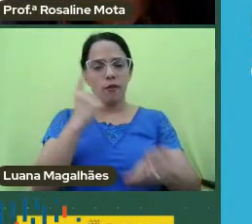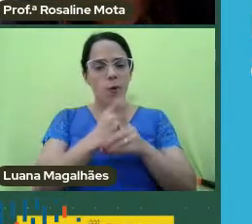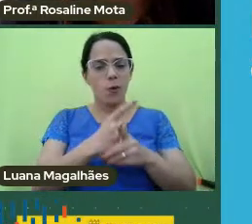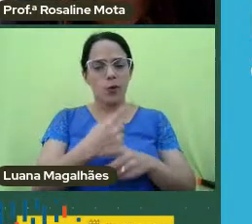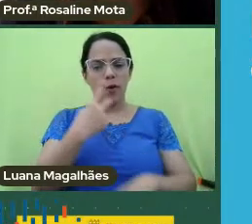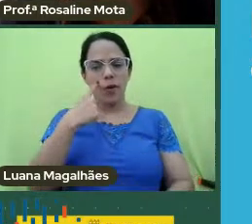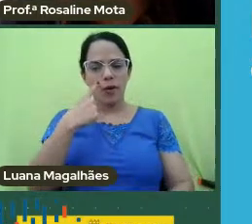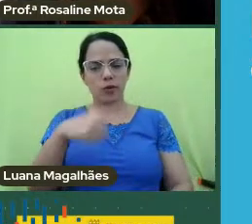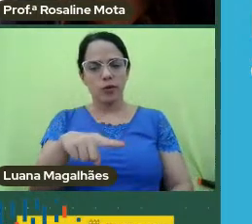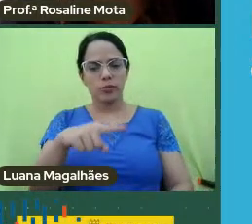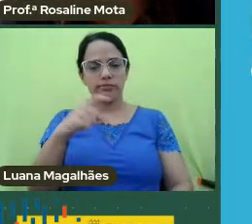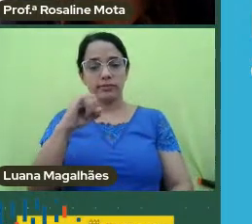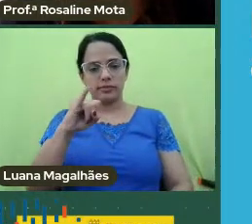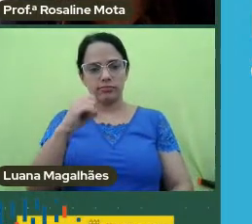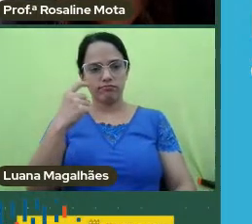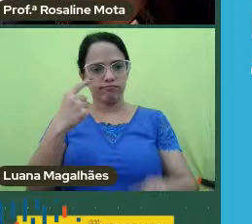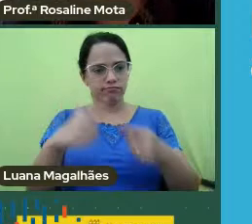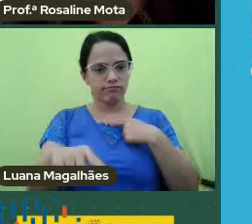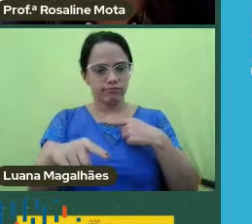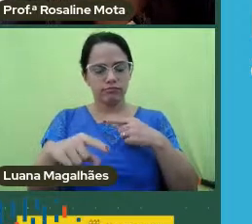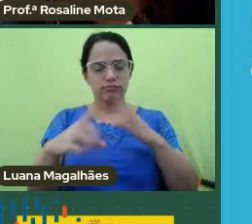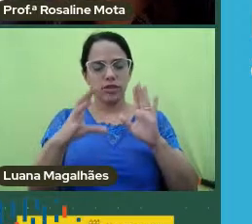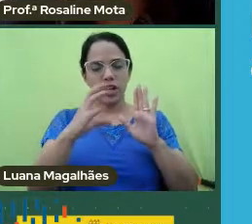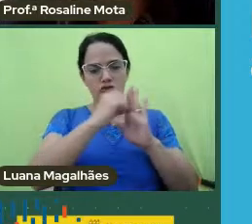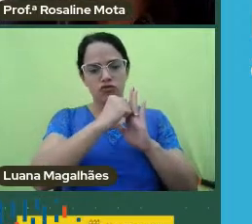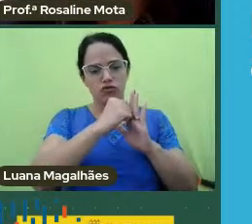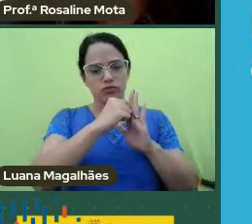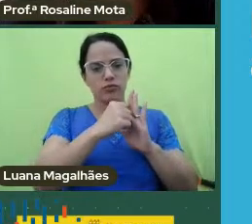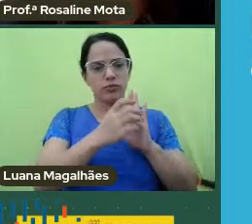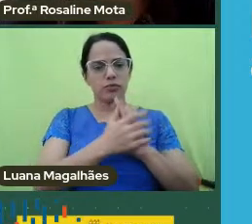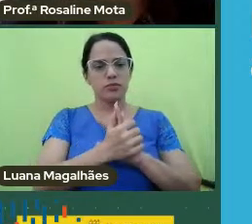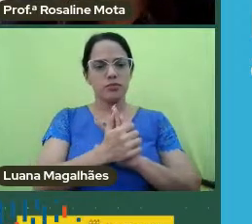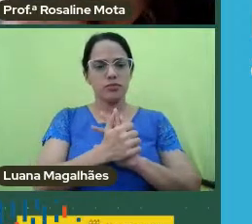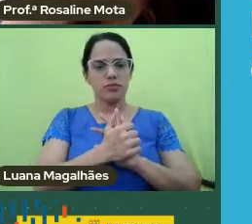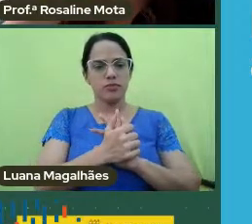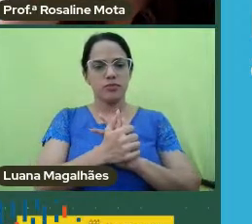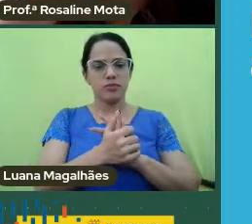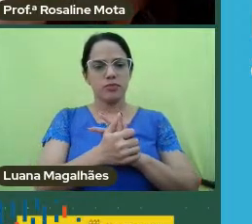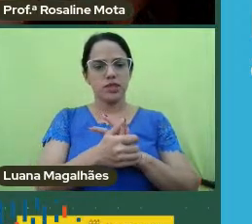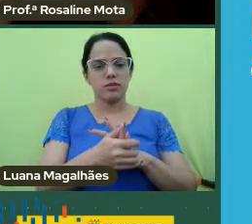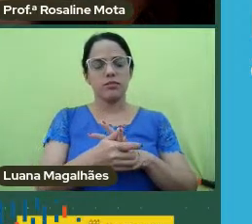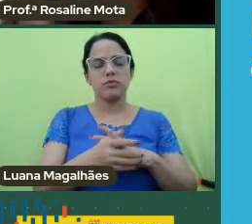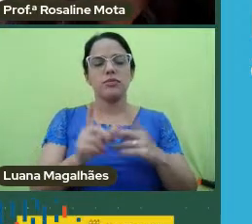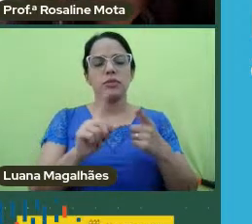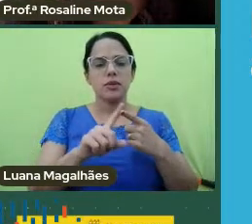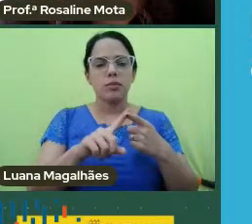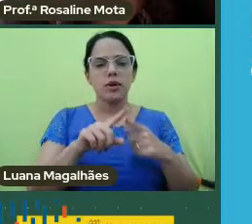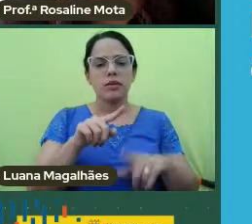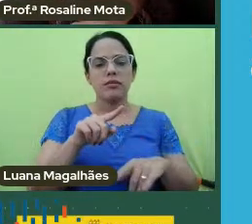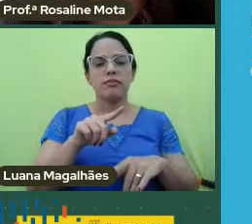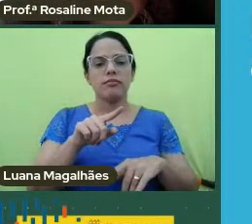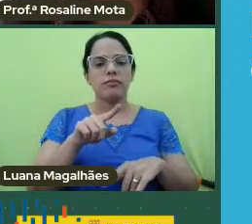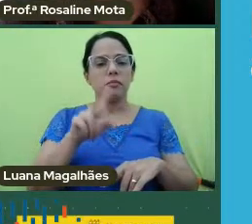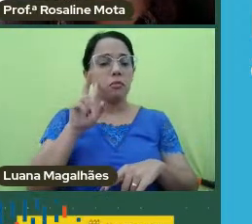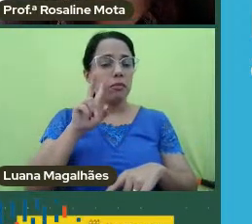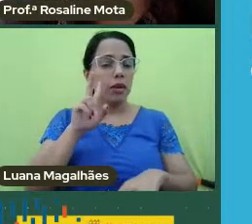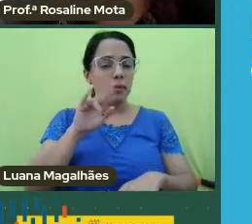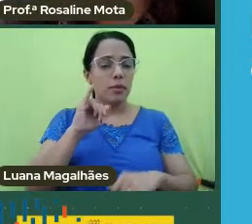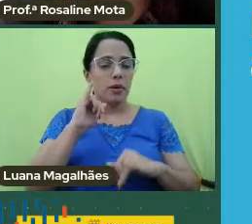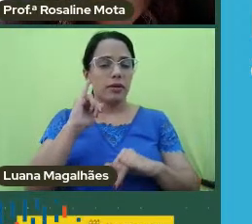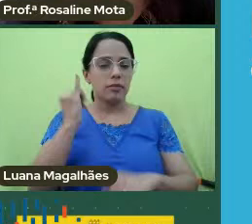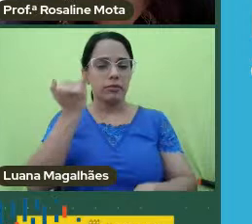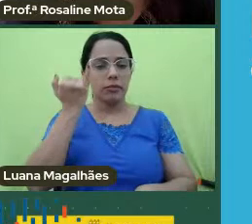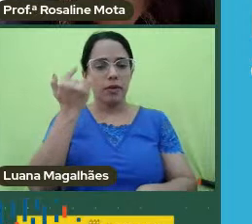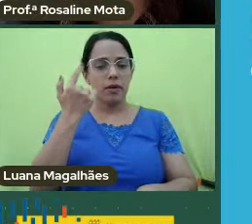não conformidades nos registros. É importante lembrar que a gente vai trabalhar na elaboração e